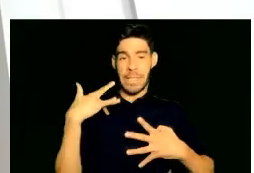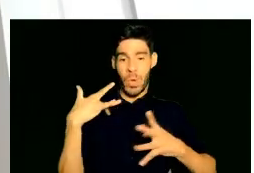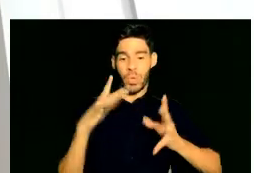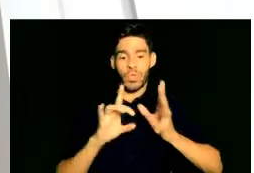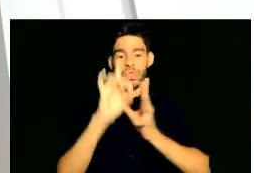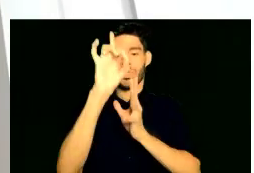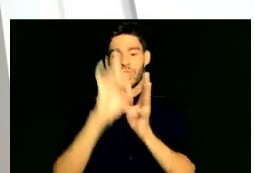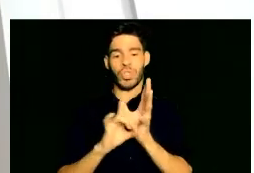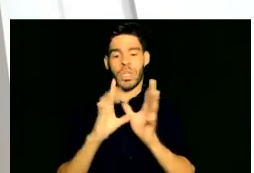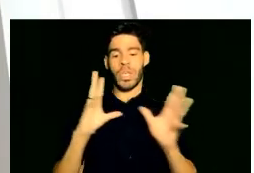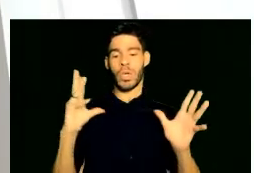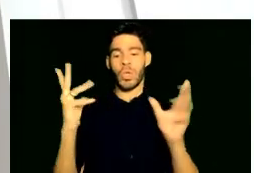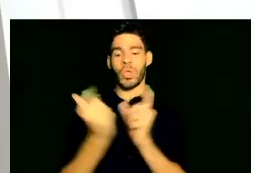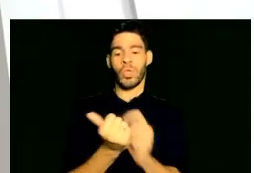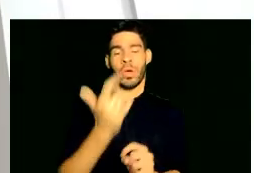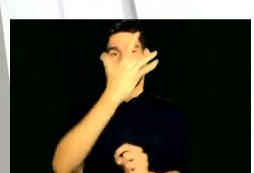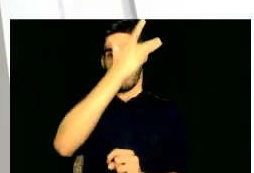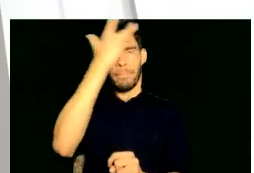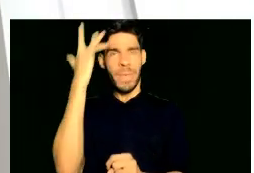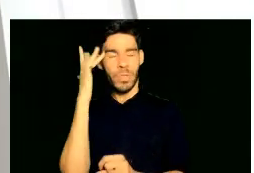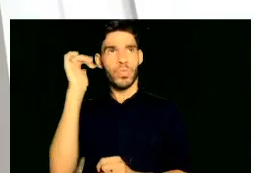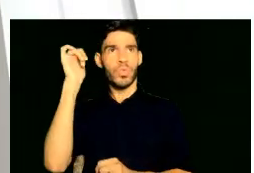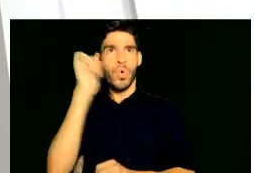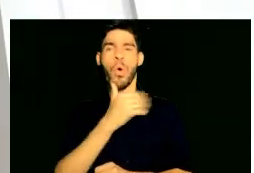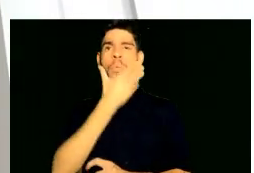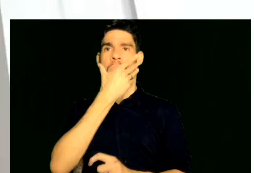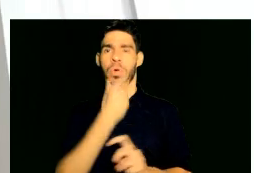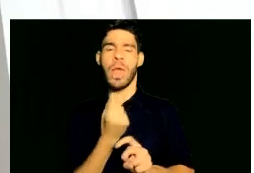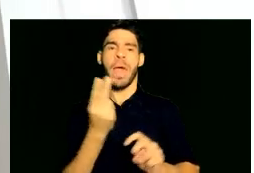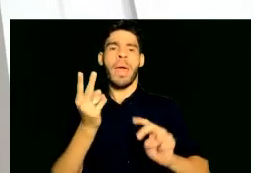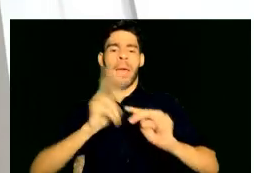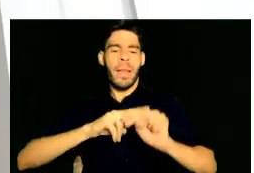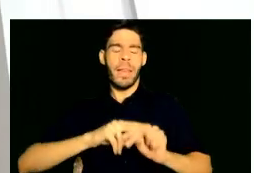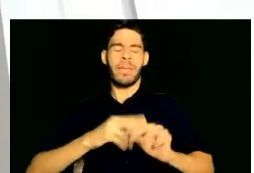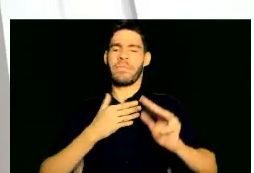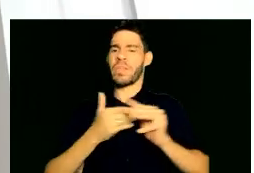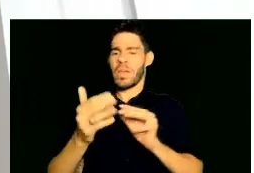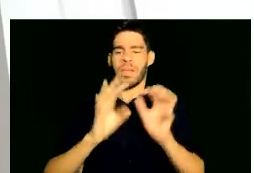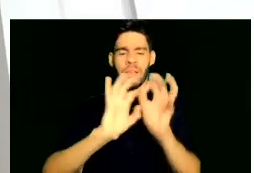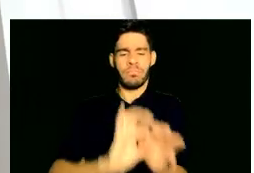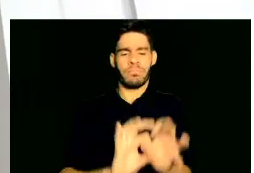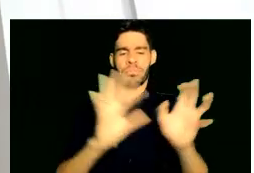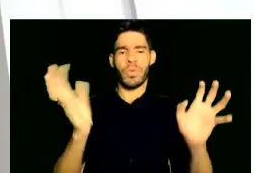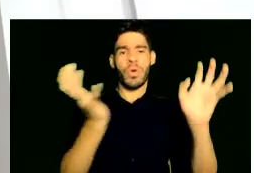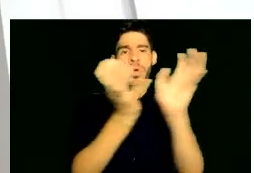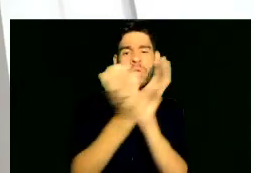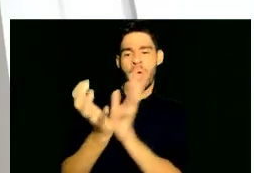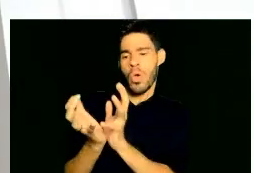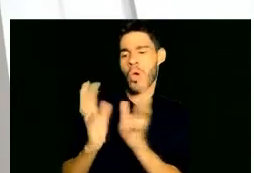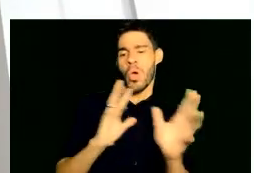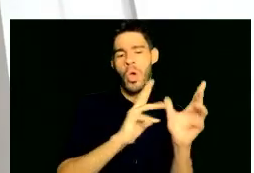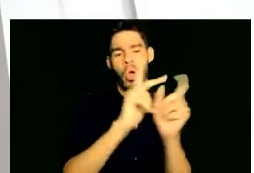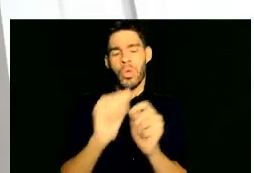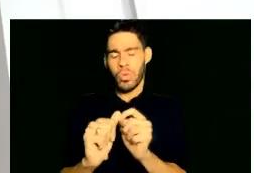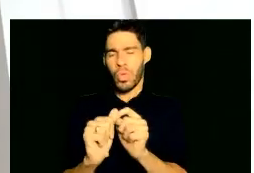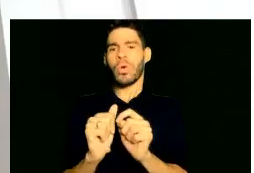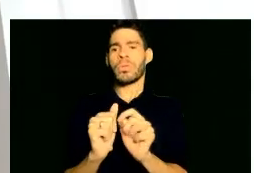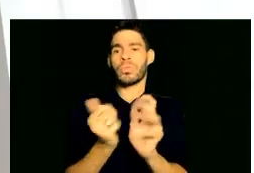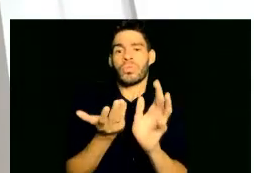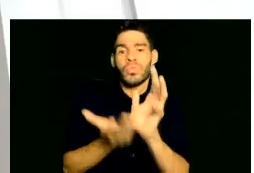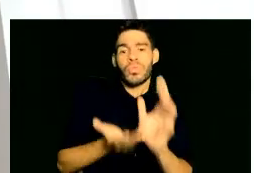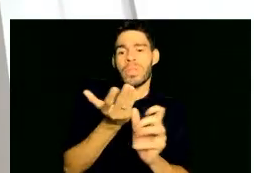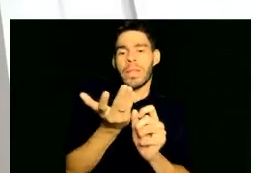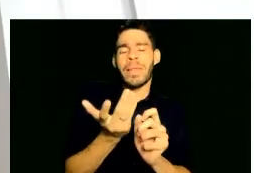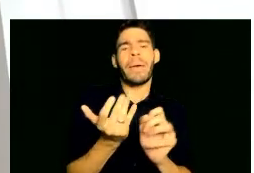Se a saúde é um direito de todos e todas, pessoas presas, livres, indivíduos e grupos, todos e todas